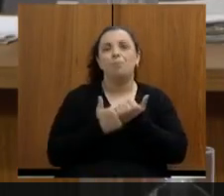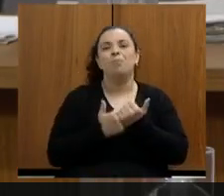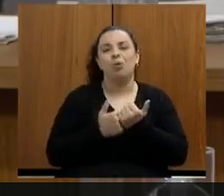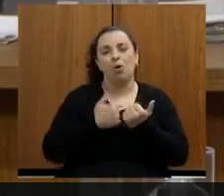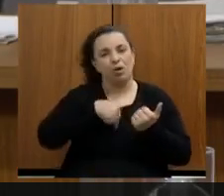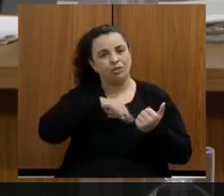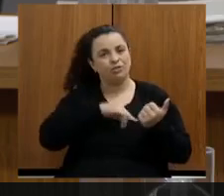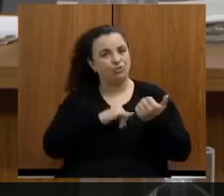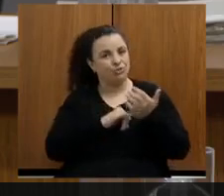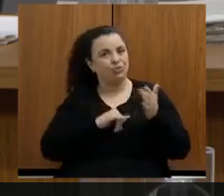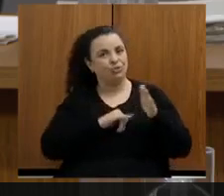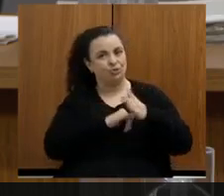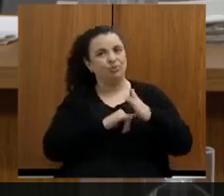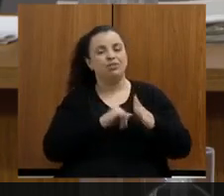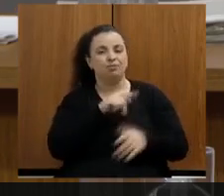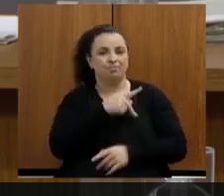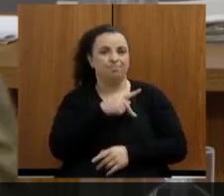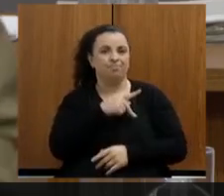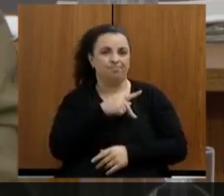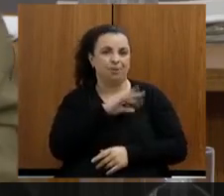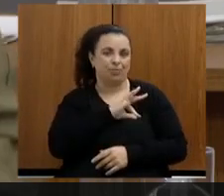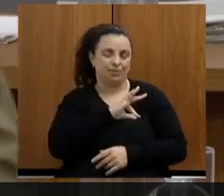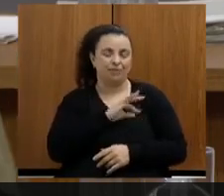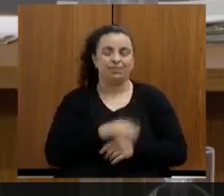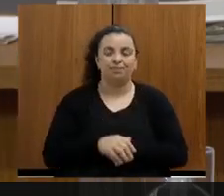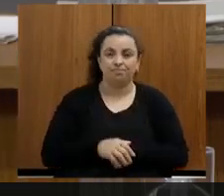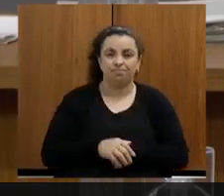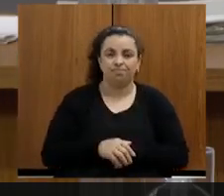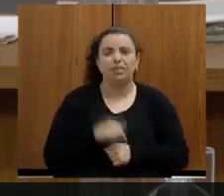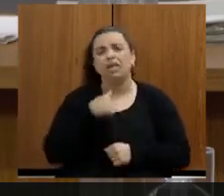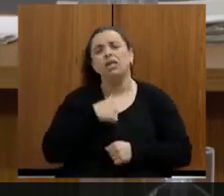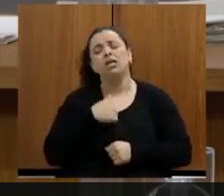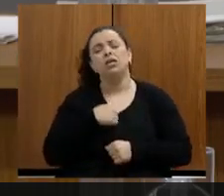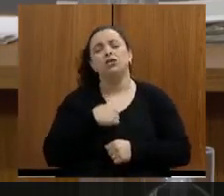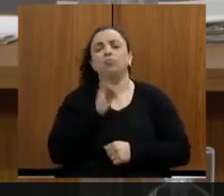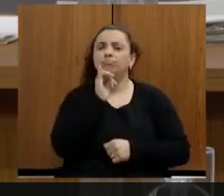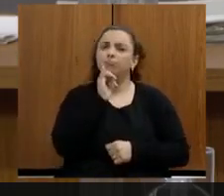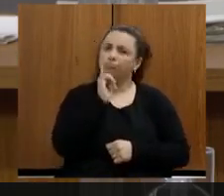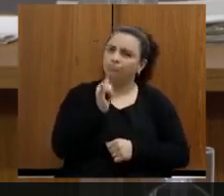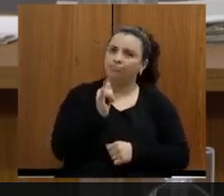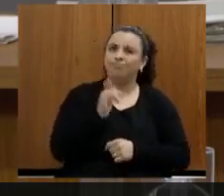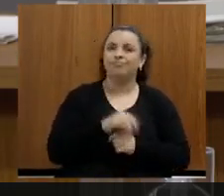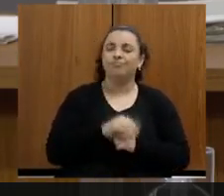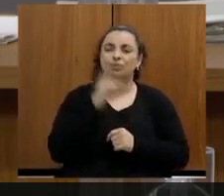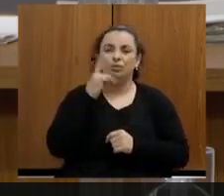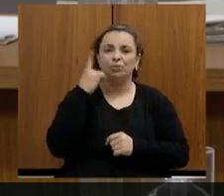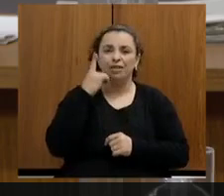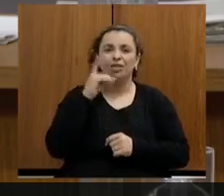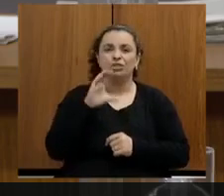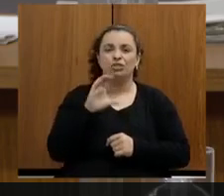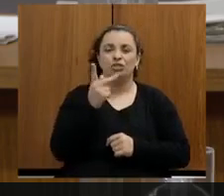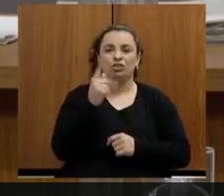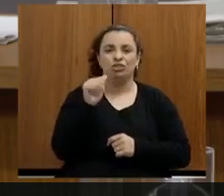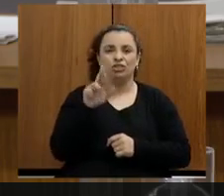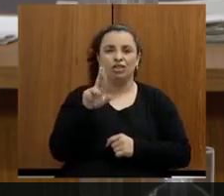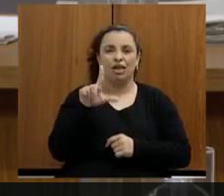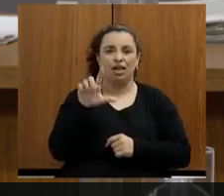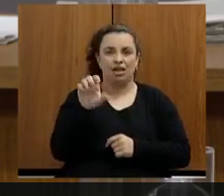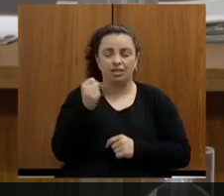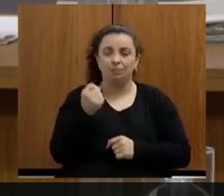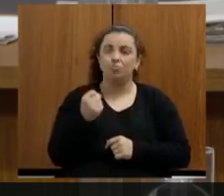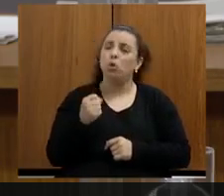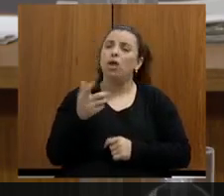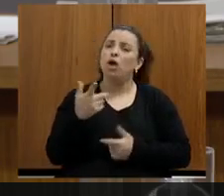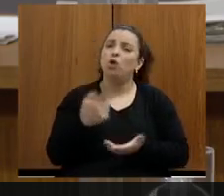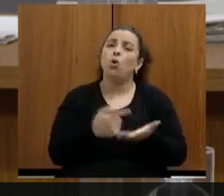instituição Oi e eu queria dizer para o deputado Chaves né que a senhora falou e eu queria fazer